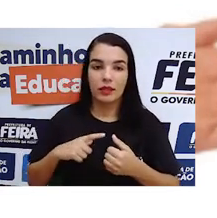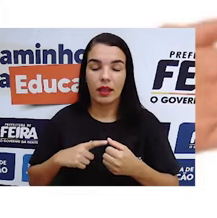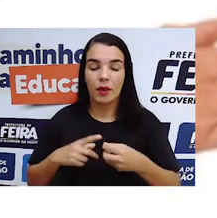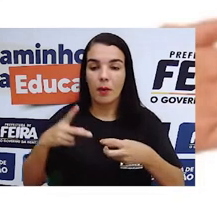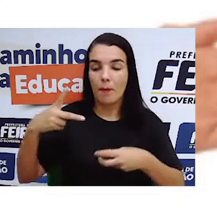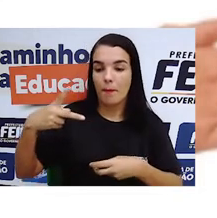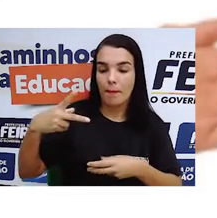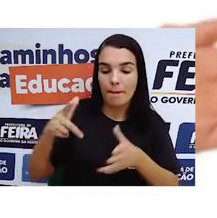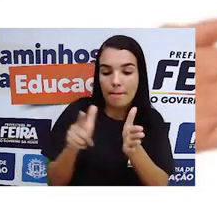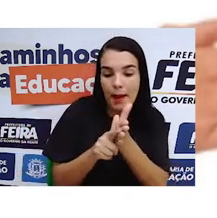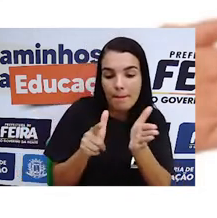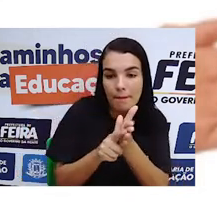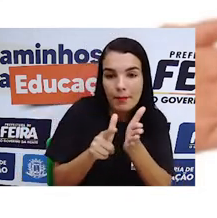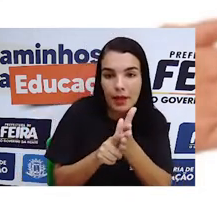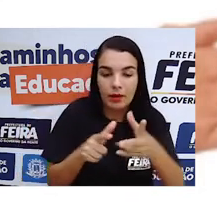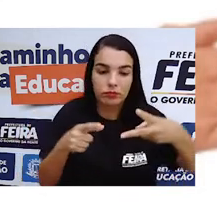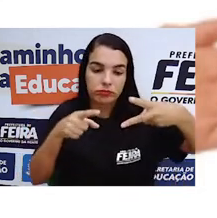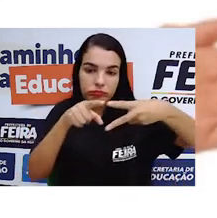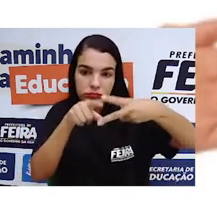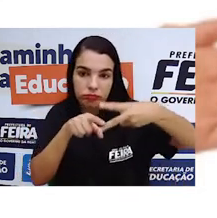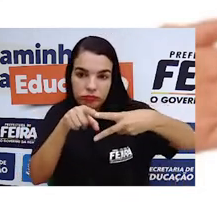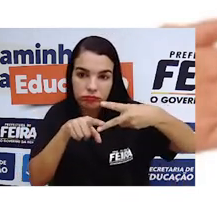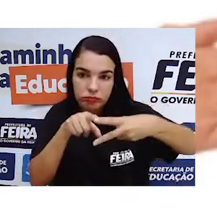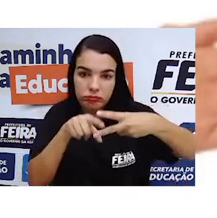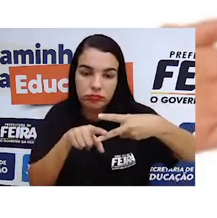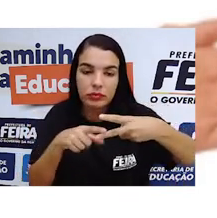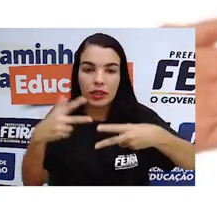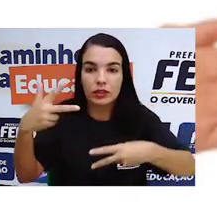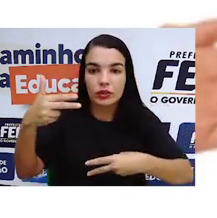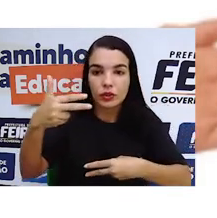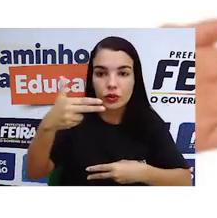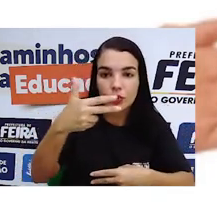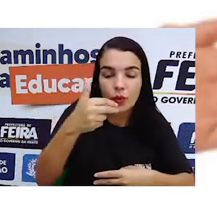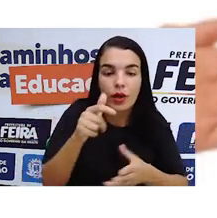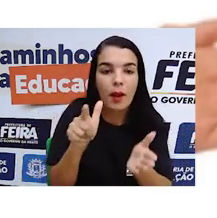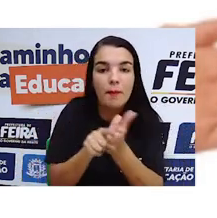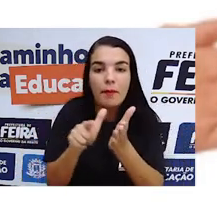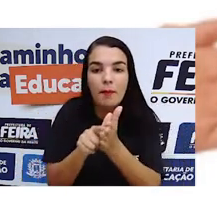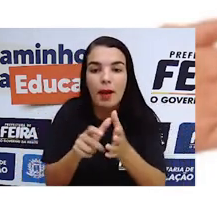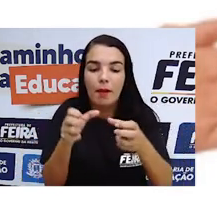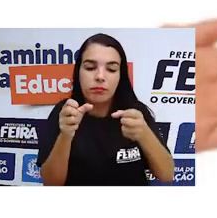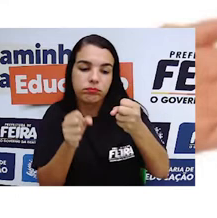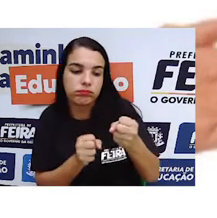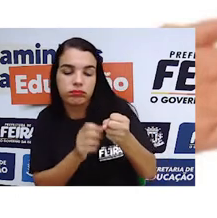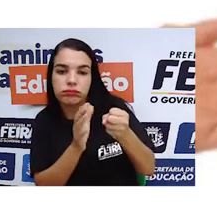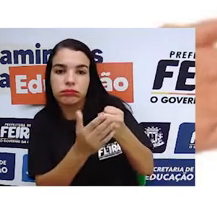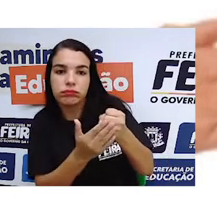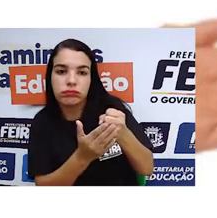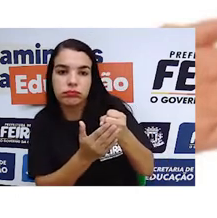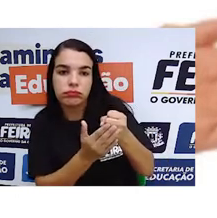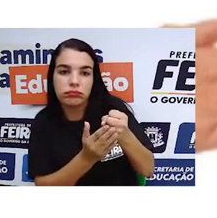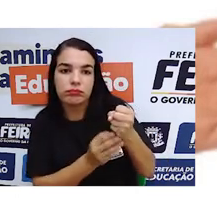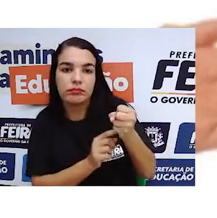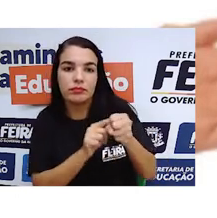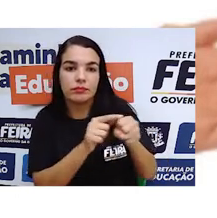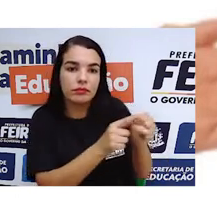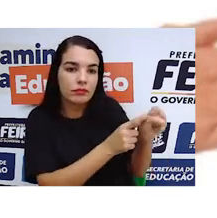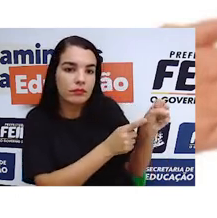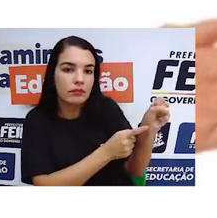tesoura, fazendo dois assim, ó, apertinho, é a tesoura. E a pedra, a mão fechada.